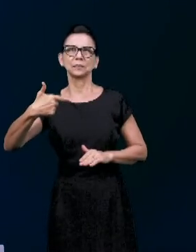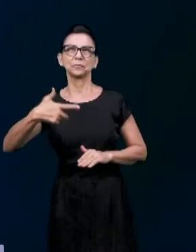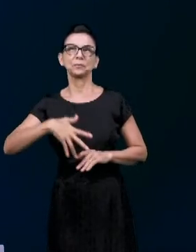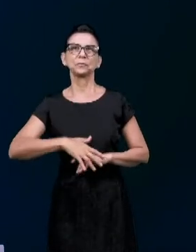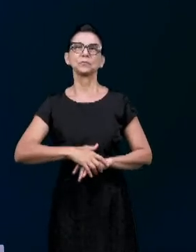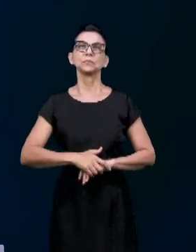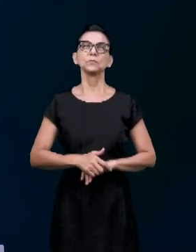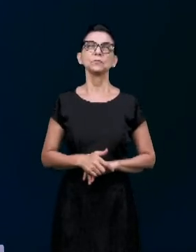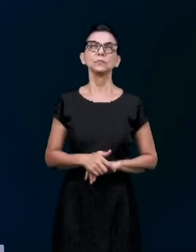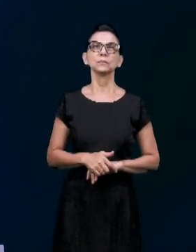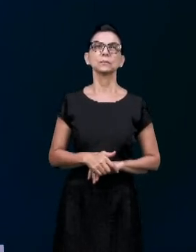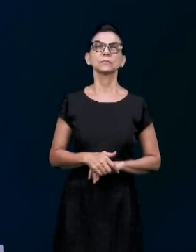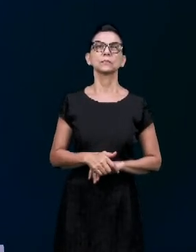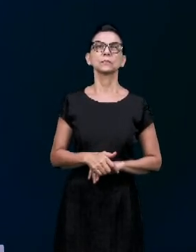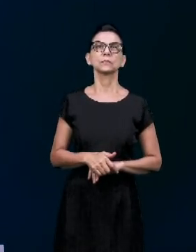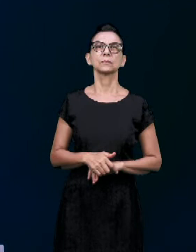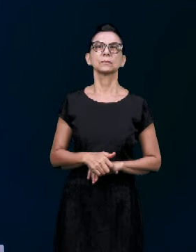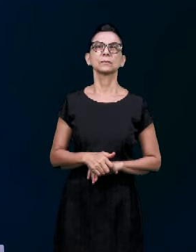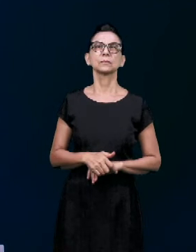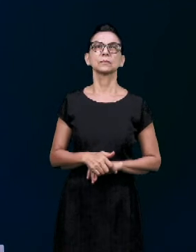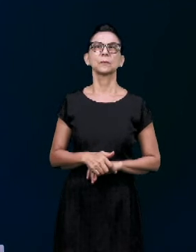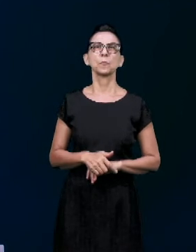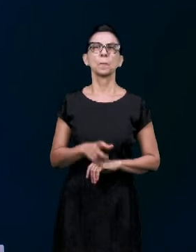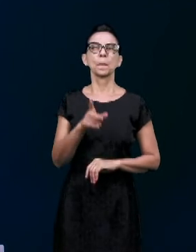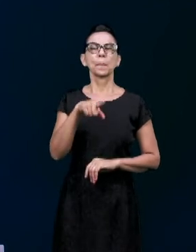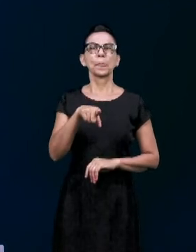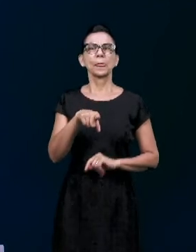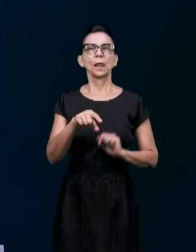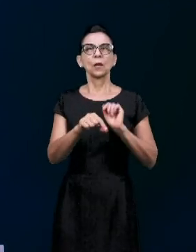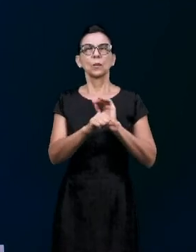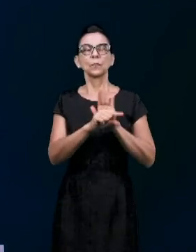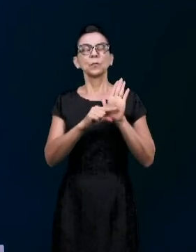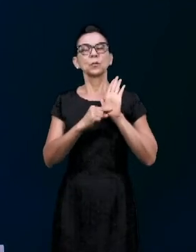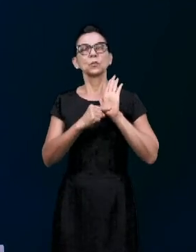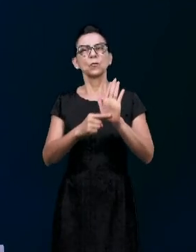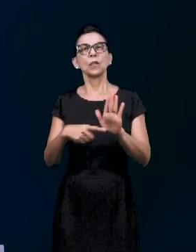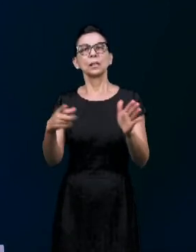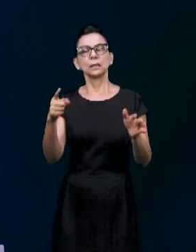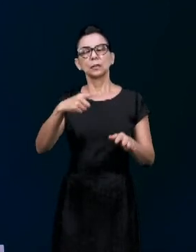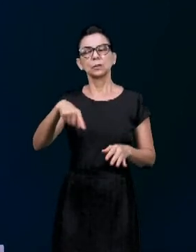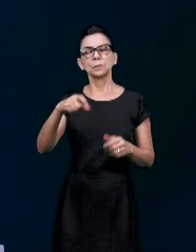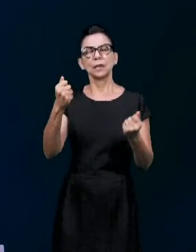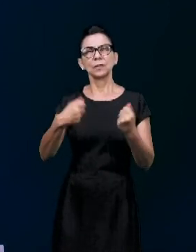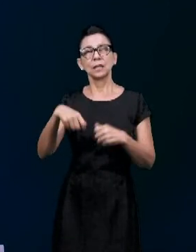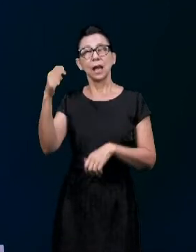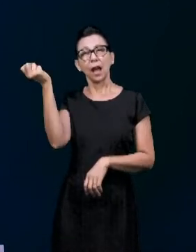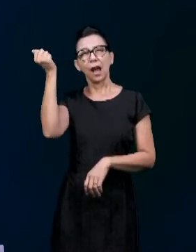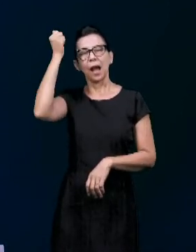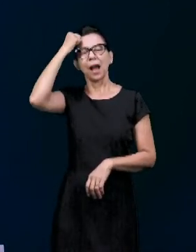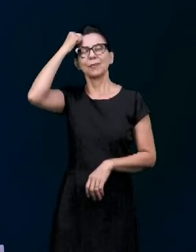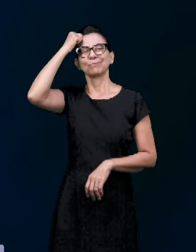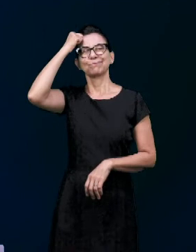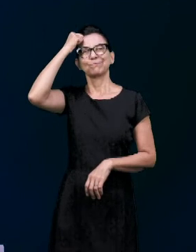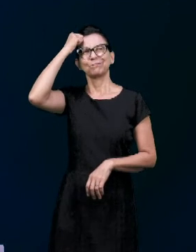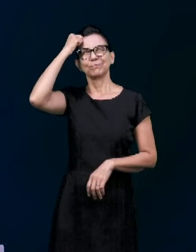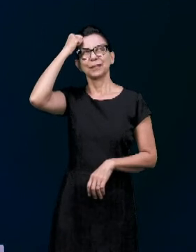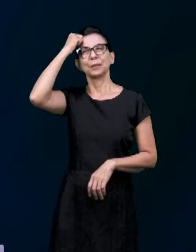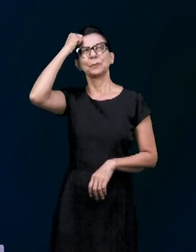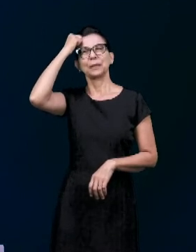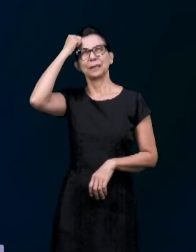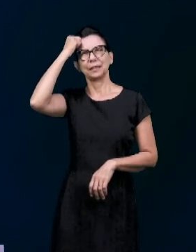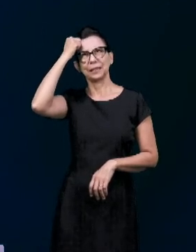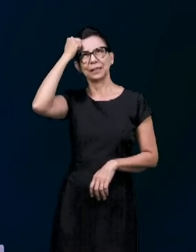versículo 3 fala para elas se arrepender, pois a falta de vigilância levou à falta de arrependimento. E